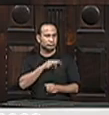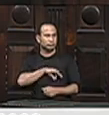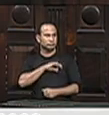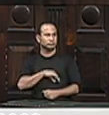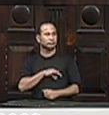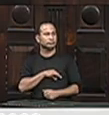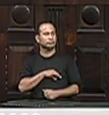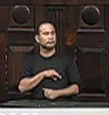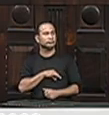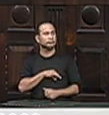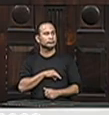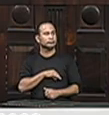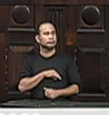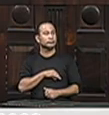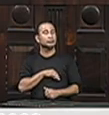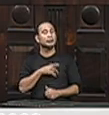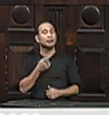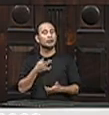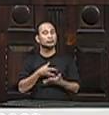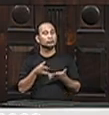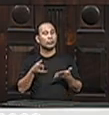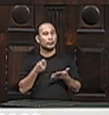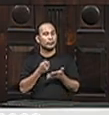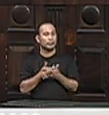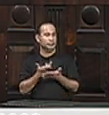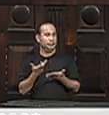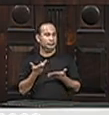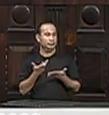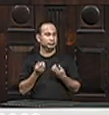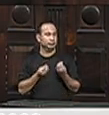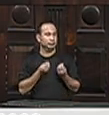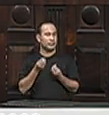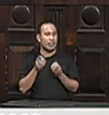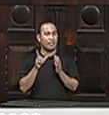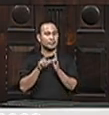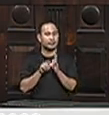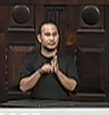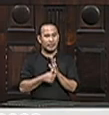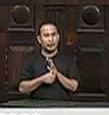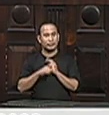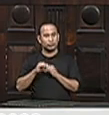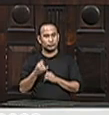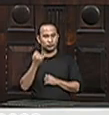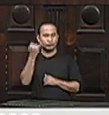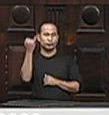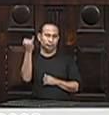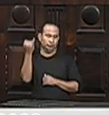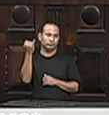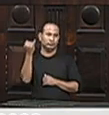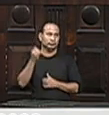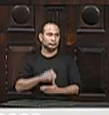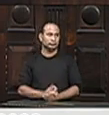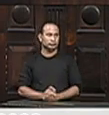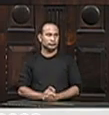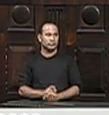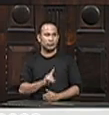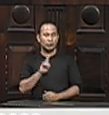dificuldades nas suas vidas por conta de não recebimento dos salários devido a eles.